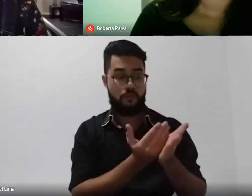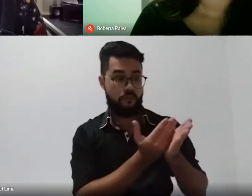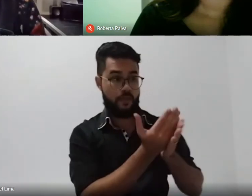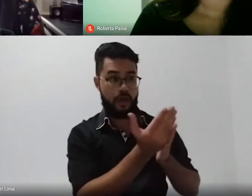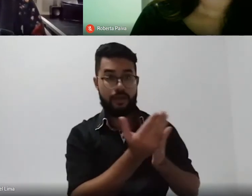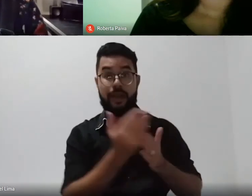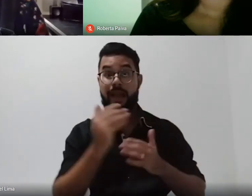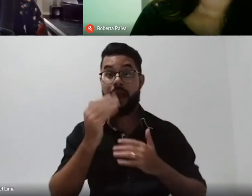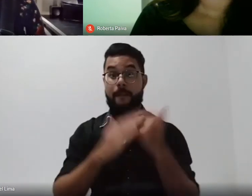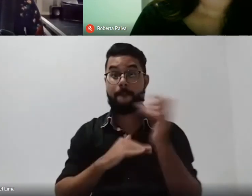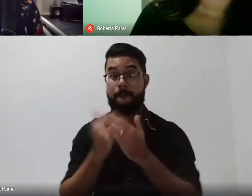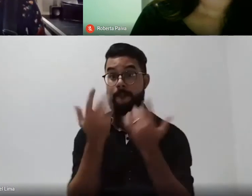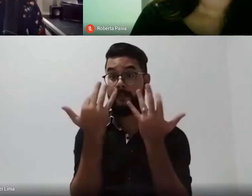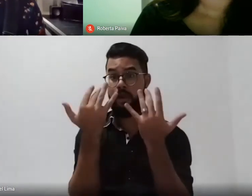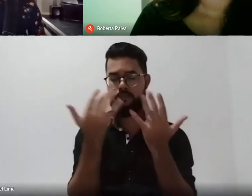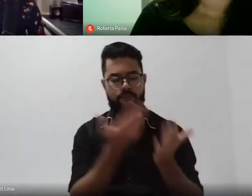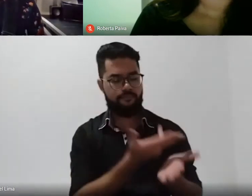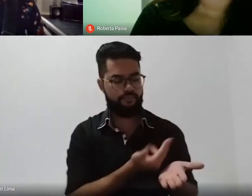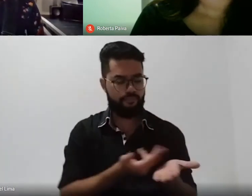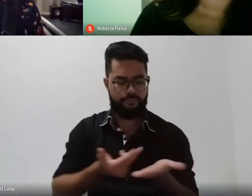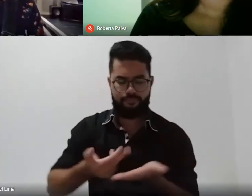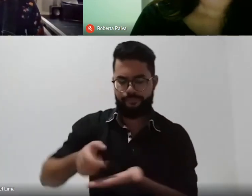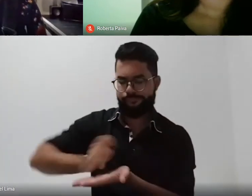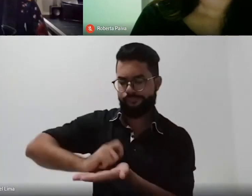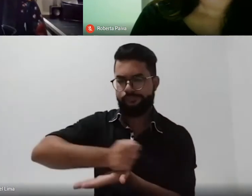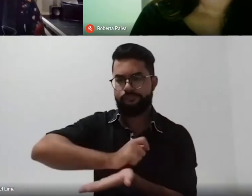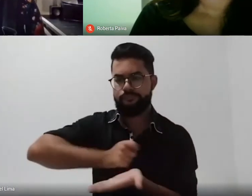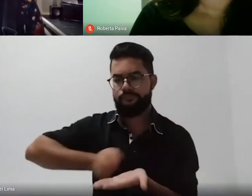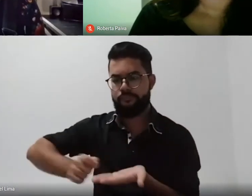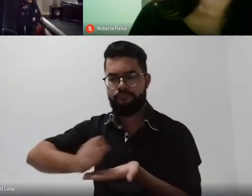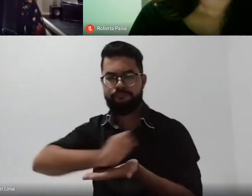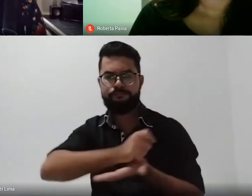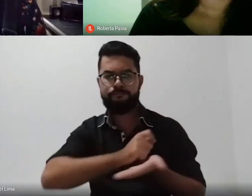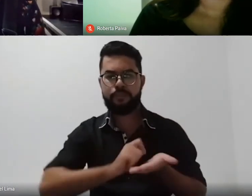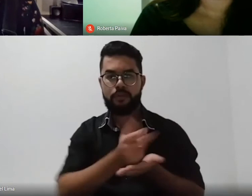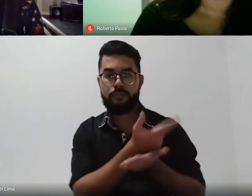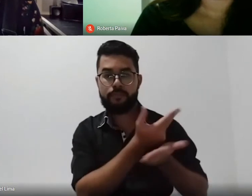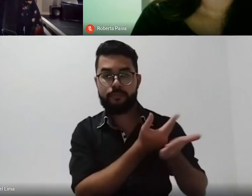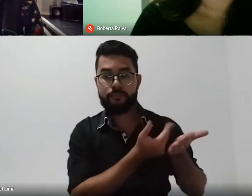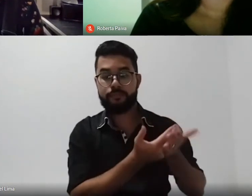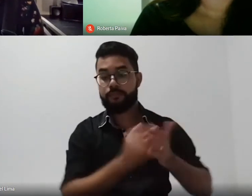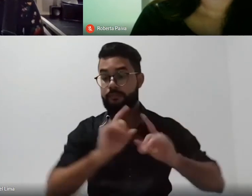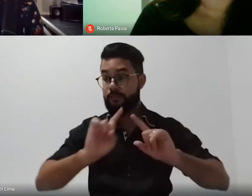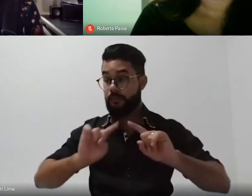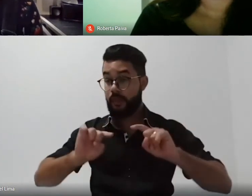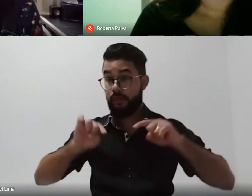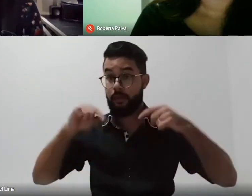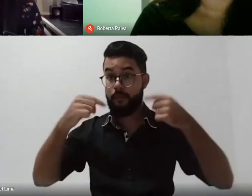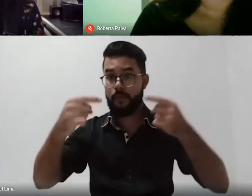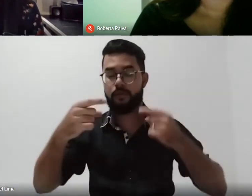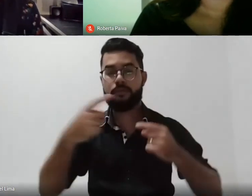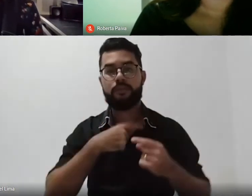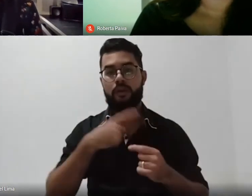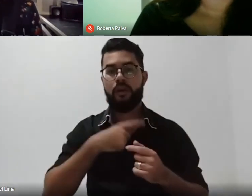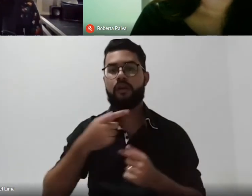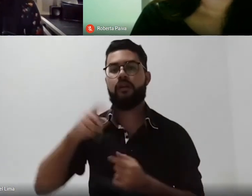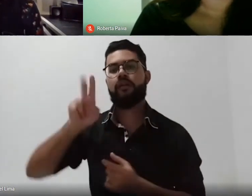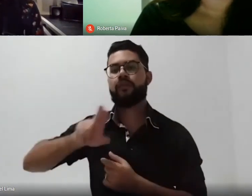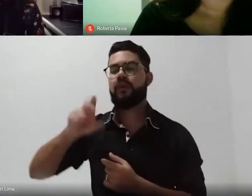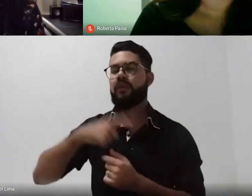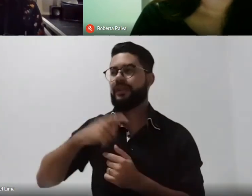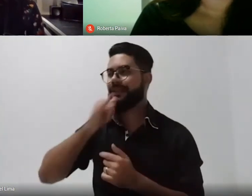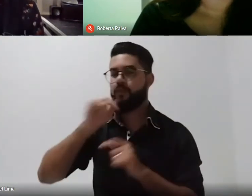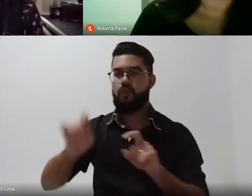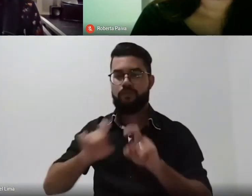para a prancheta, né, ele começa a esboçar a mão livre, depois que ele tem uma concepção dessas vistas mão livre, a gente vai para o computador, faz